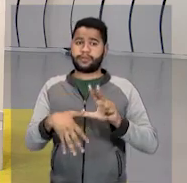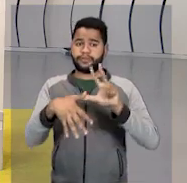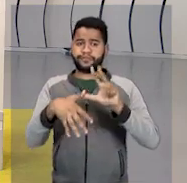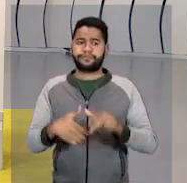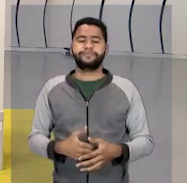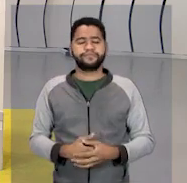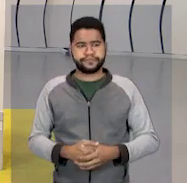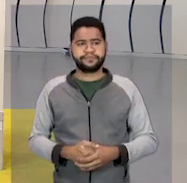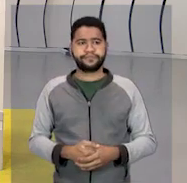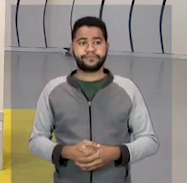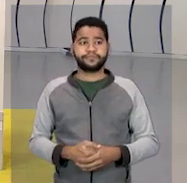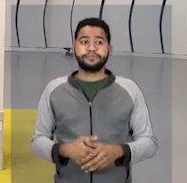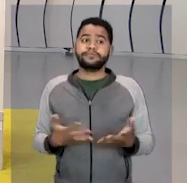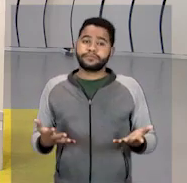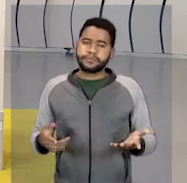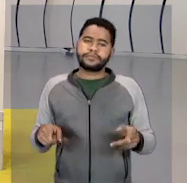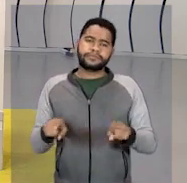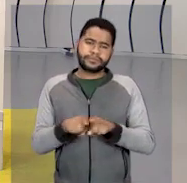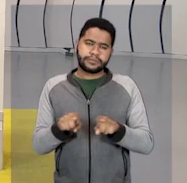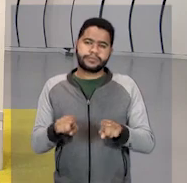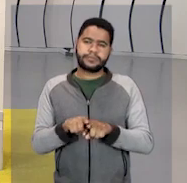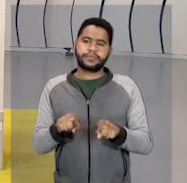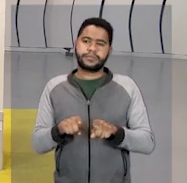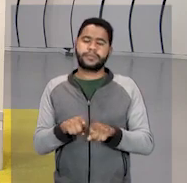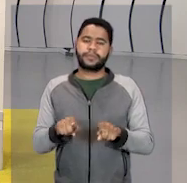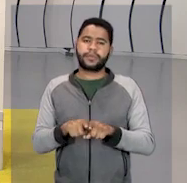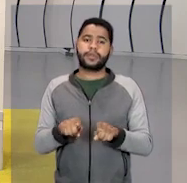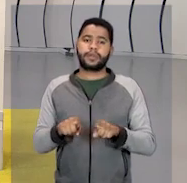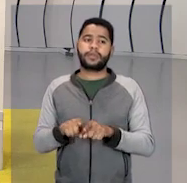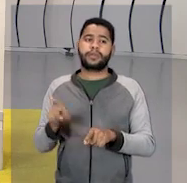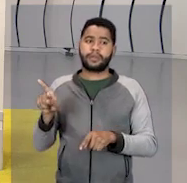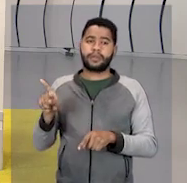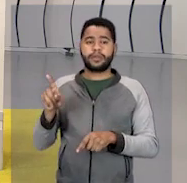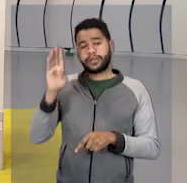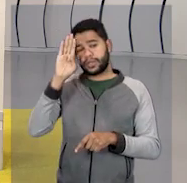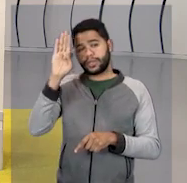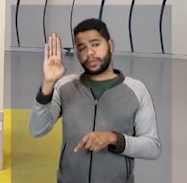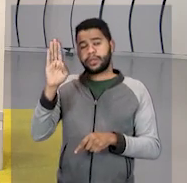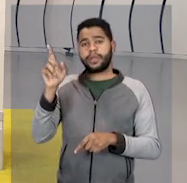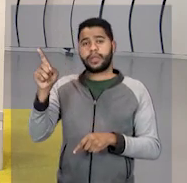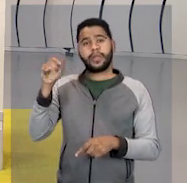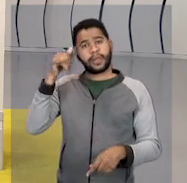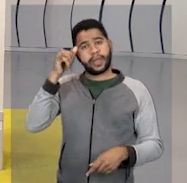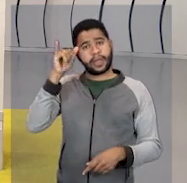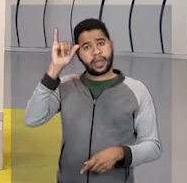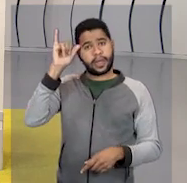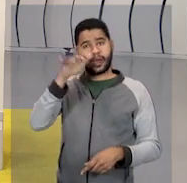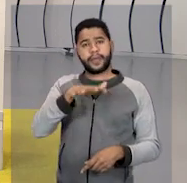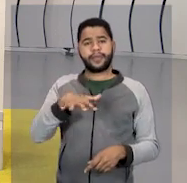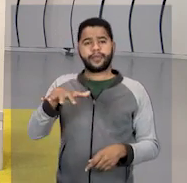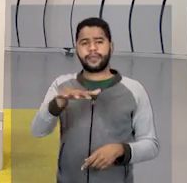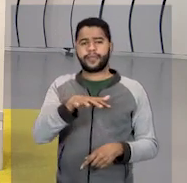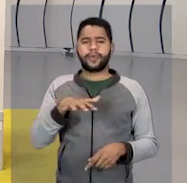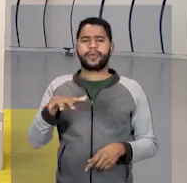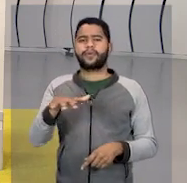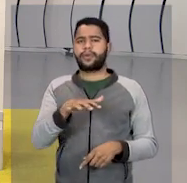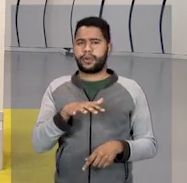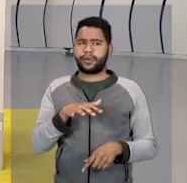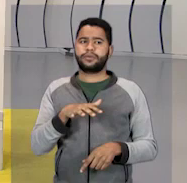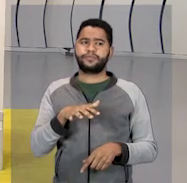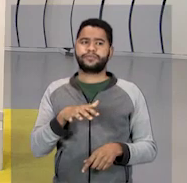ok? E claro, não podemos deixar também devo deixar de destacar a pecuária intensiva, né? Ou seja,